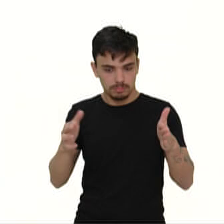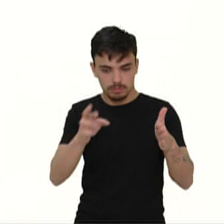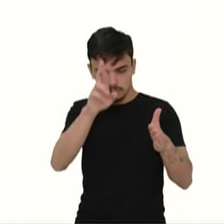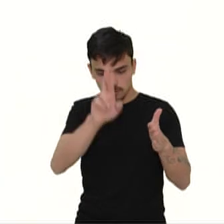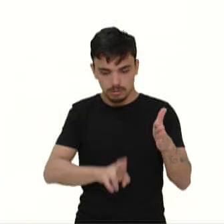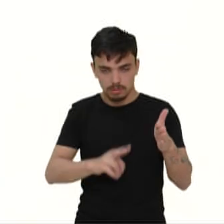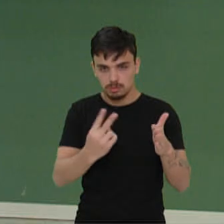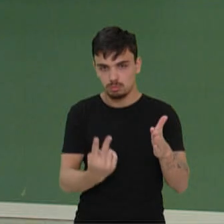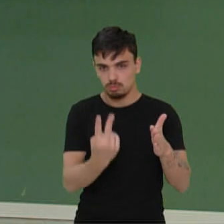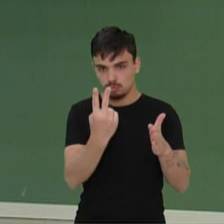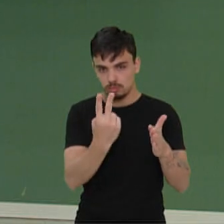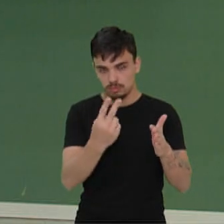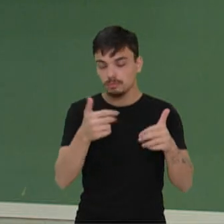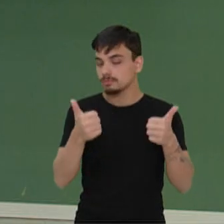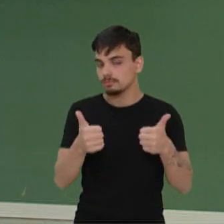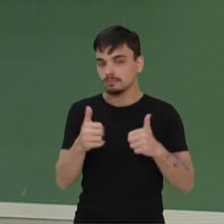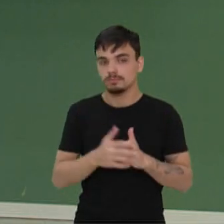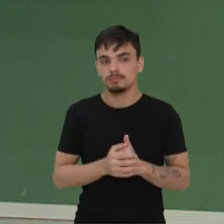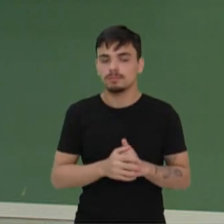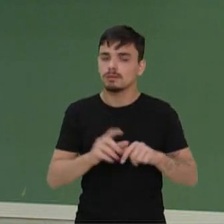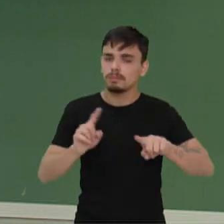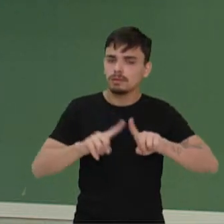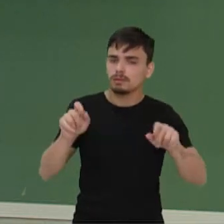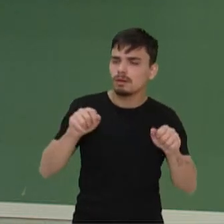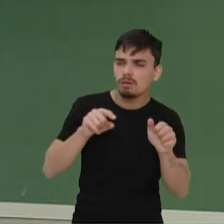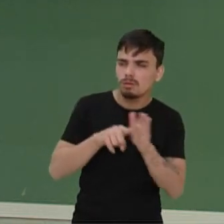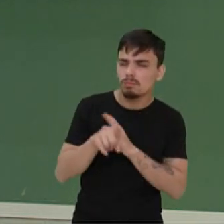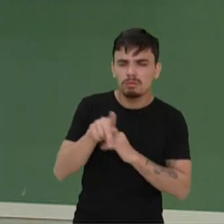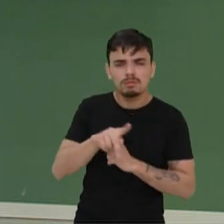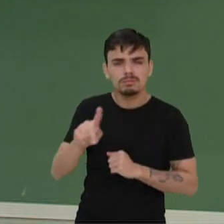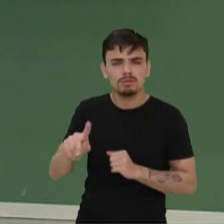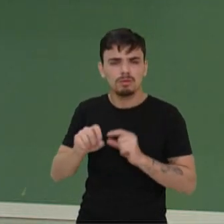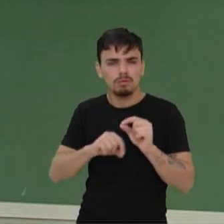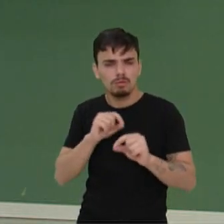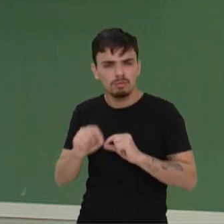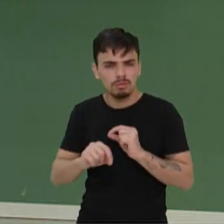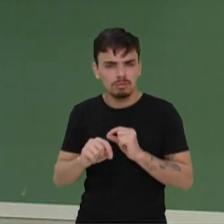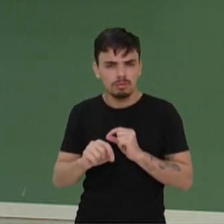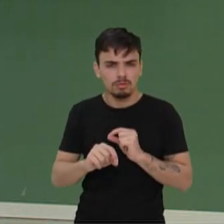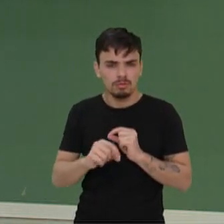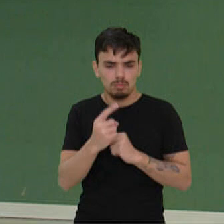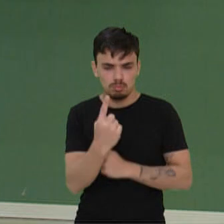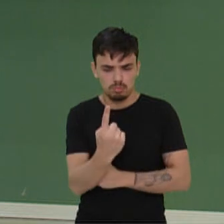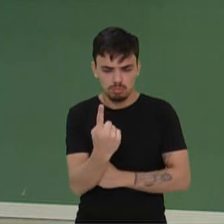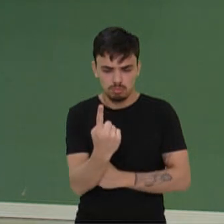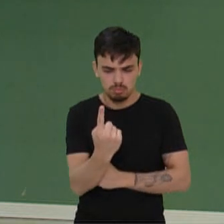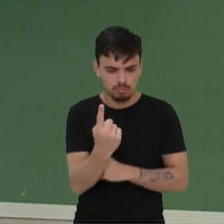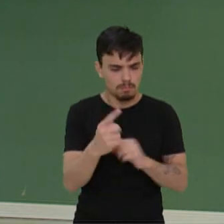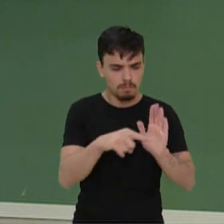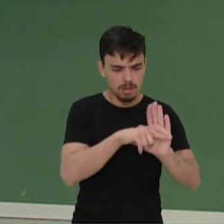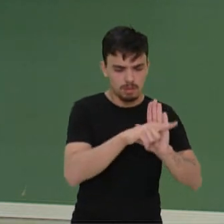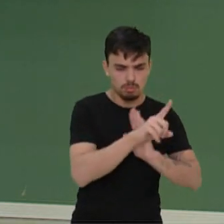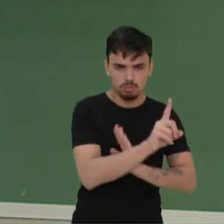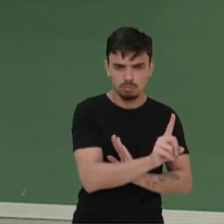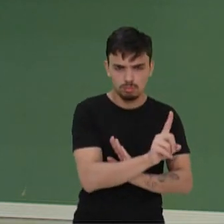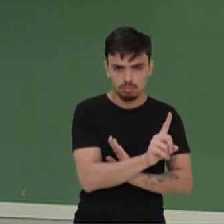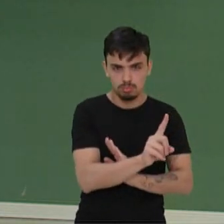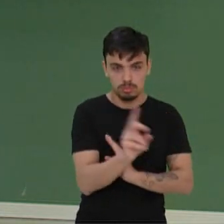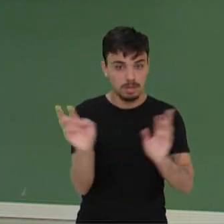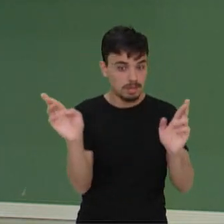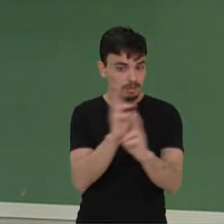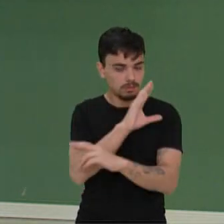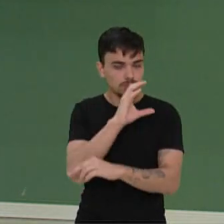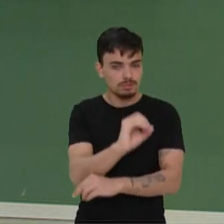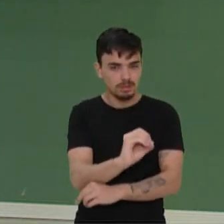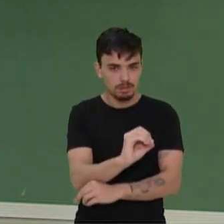Tá? Aqui você pode me perguntar, mas professor, o oposto do 1 não é o menos 1? É, em relação ao 0. Mas em relação ao 2, o 1 é